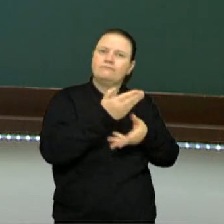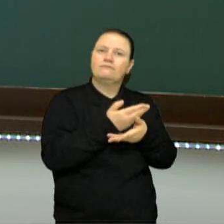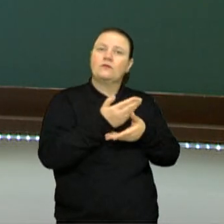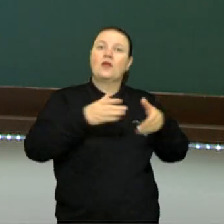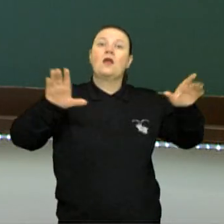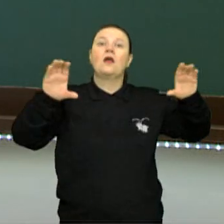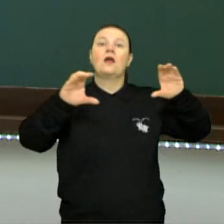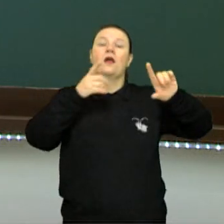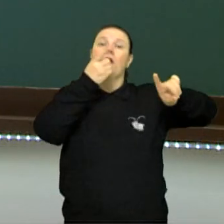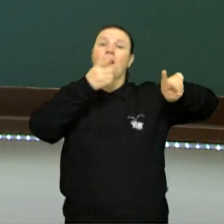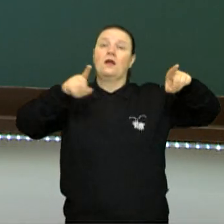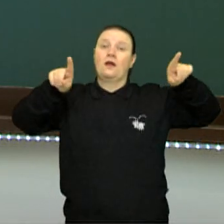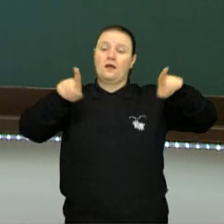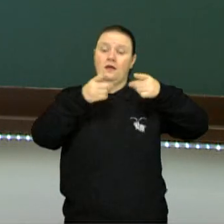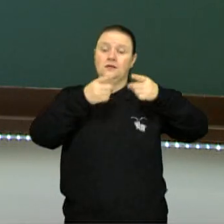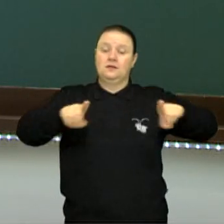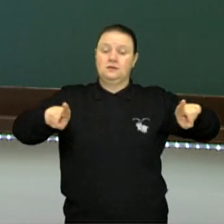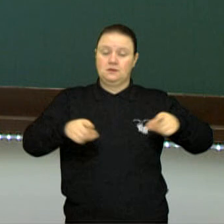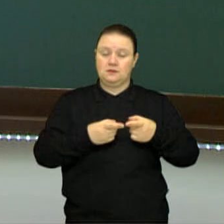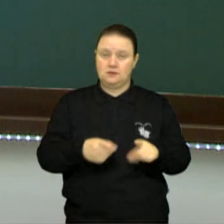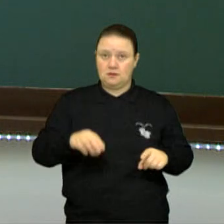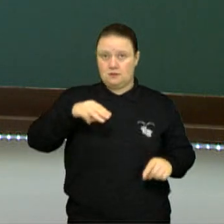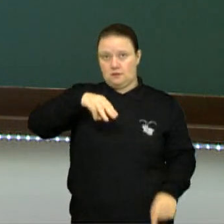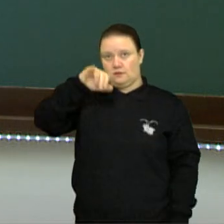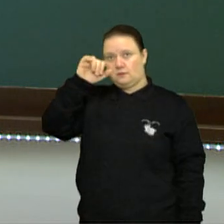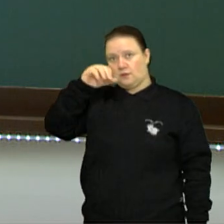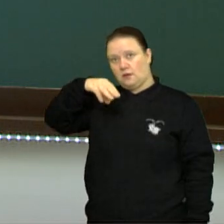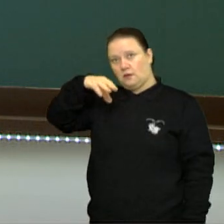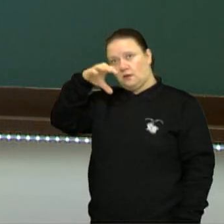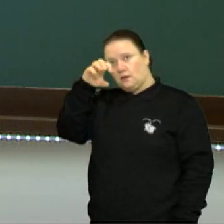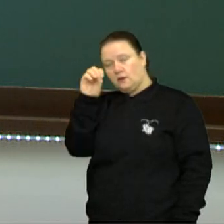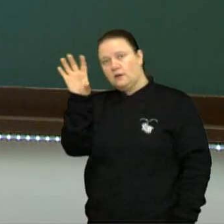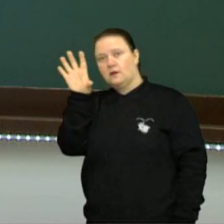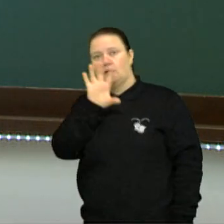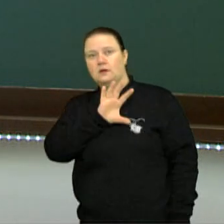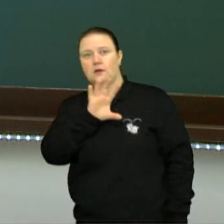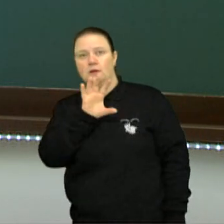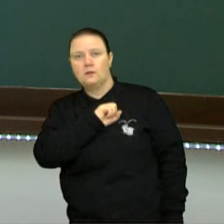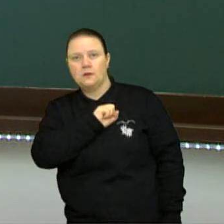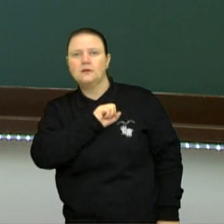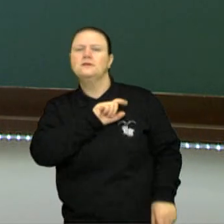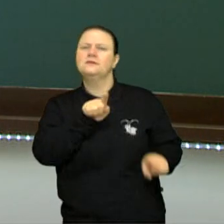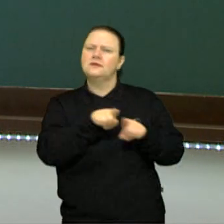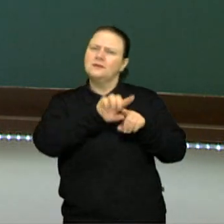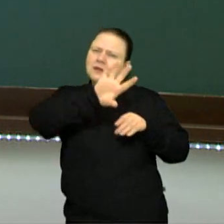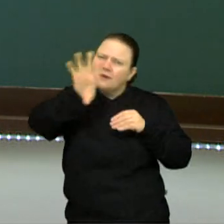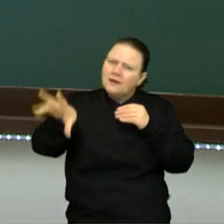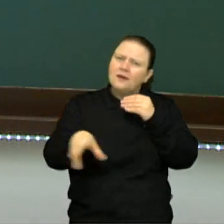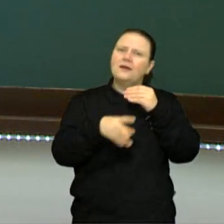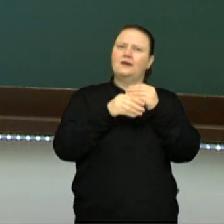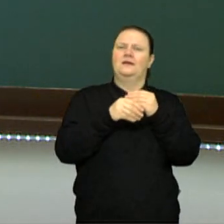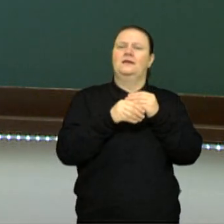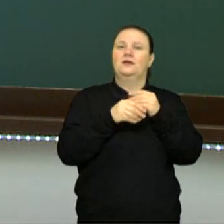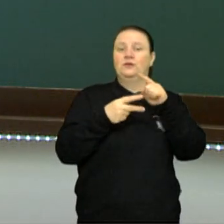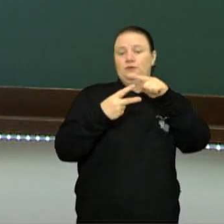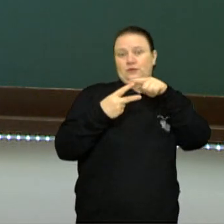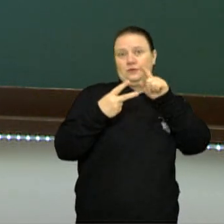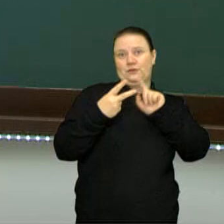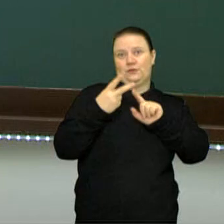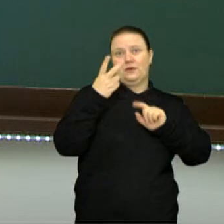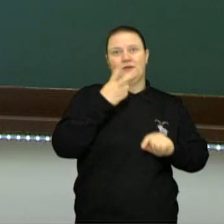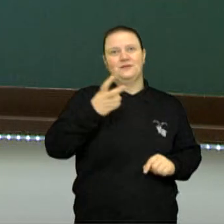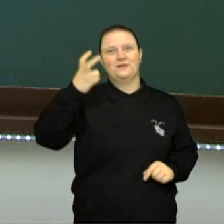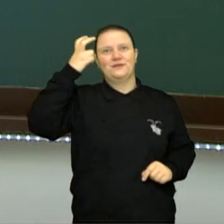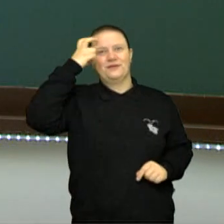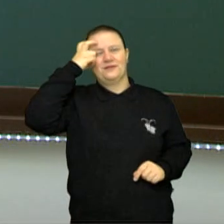trouxe também essa diferença também cultural e agregou também aqui no nosso país. Então, duas culturas bem diferentes